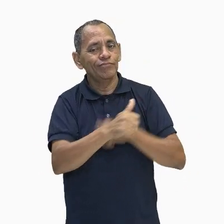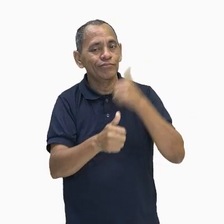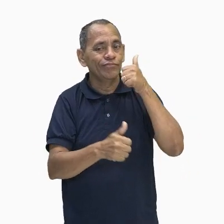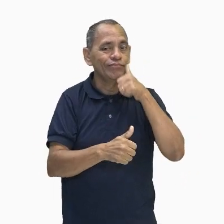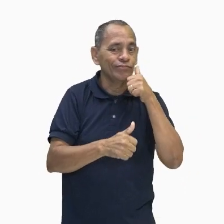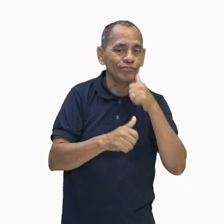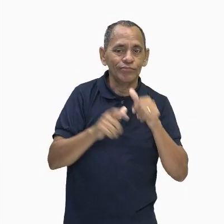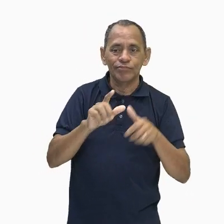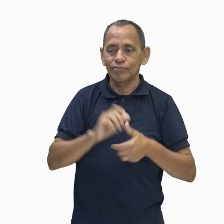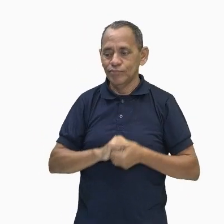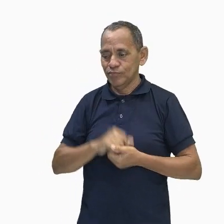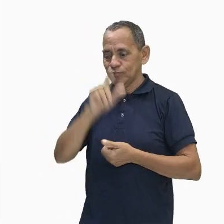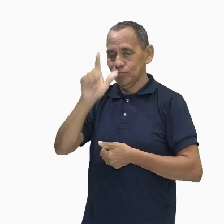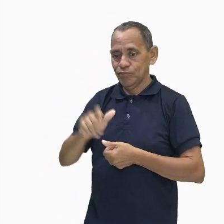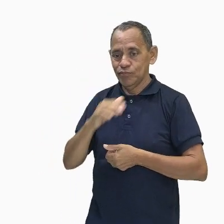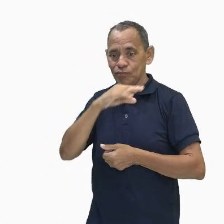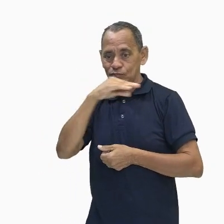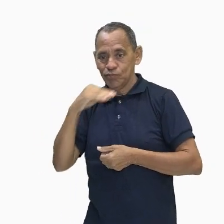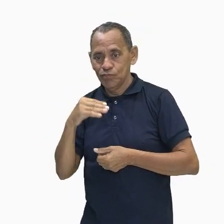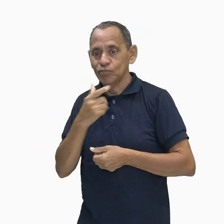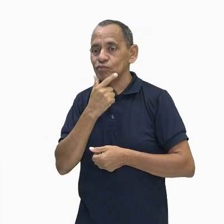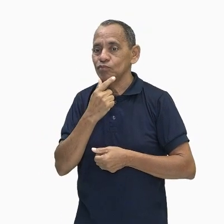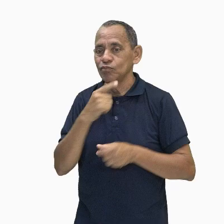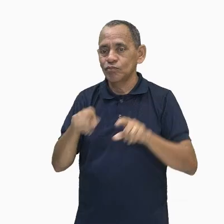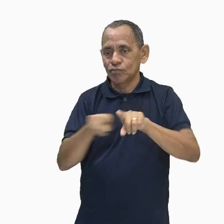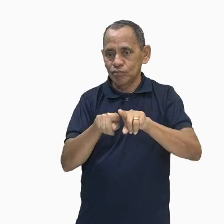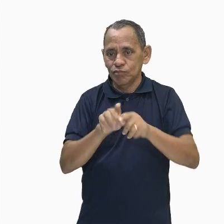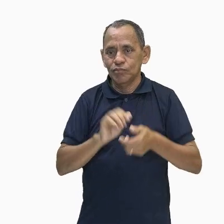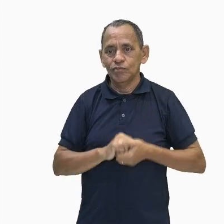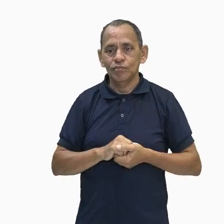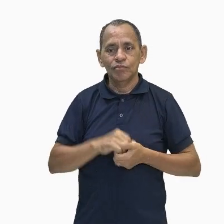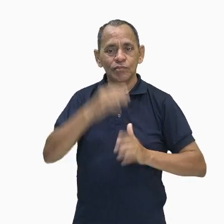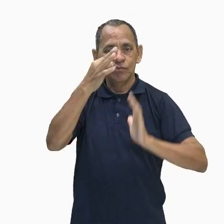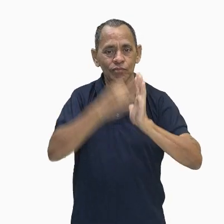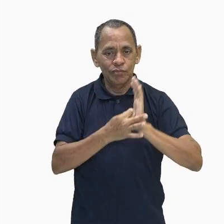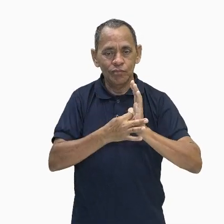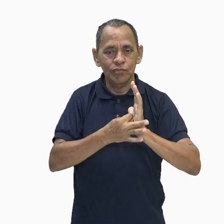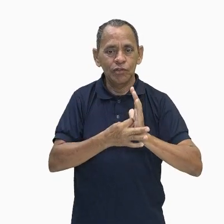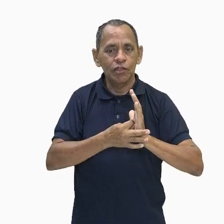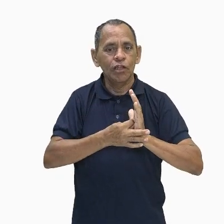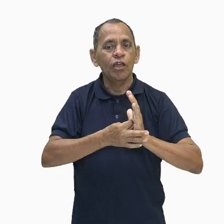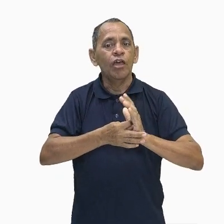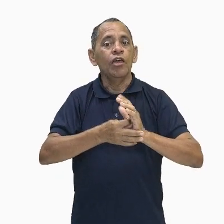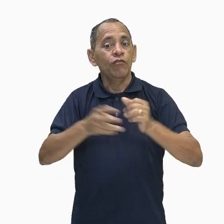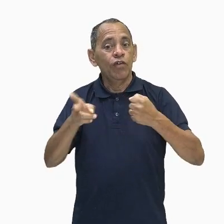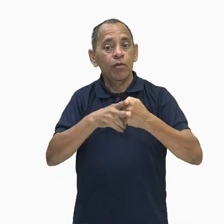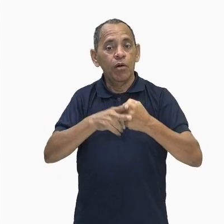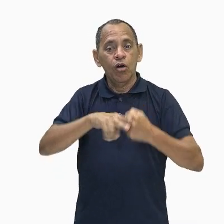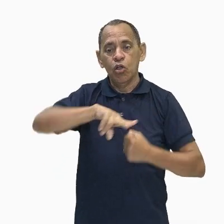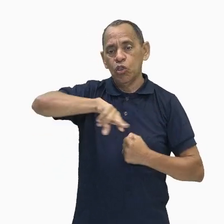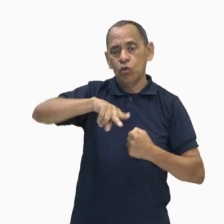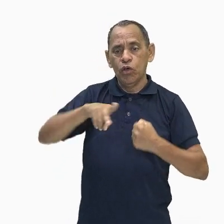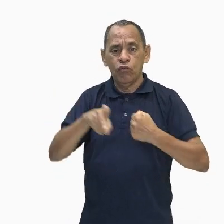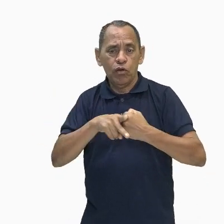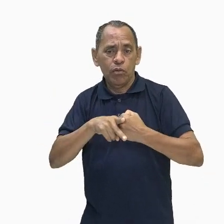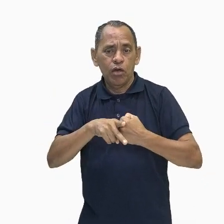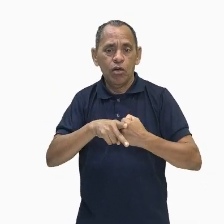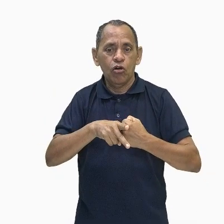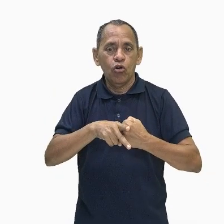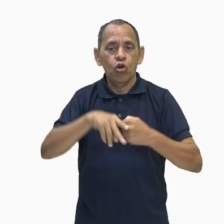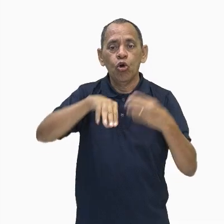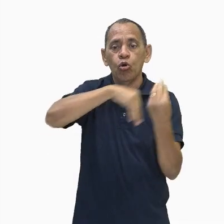tudo mais. Esse texto, ele é verbal, não verbal ou misto? Ora, ele é misto, correto? Por